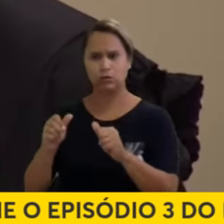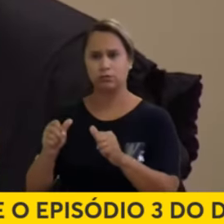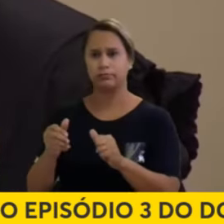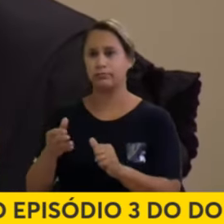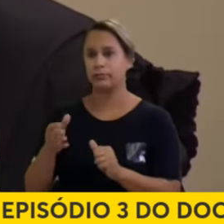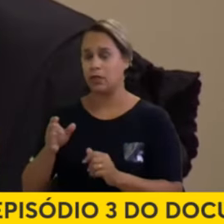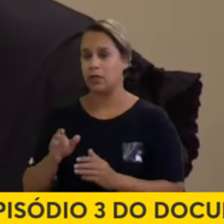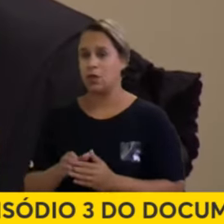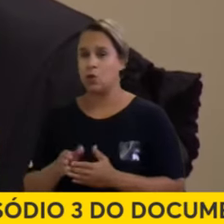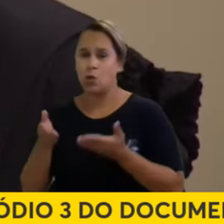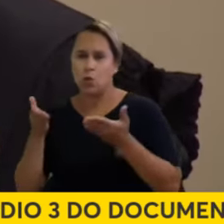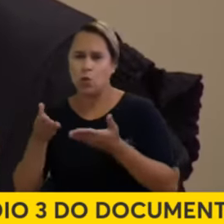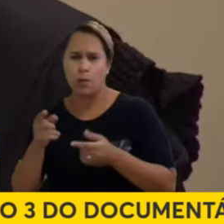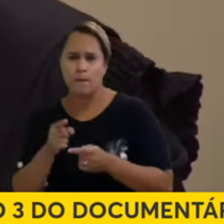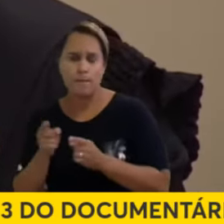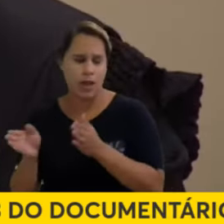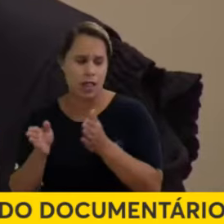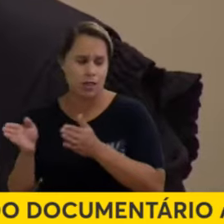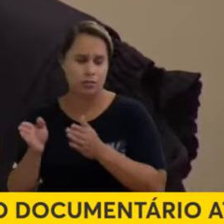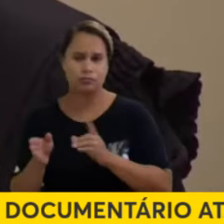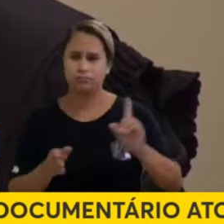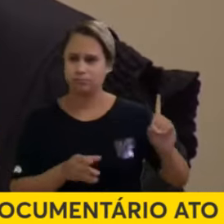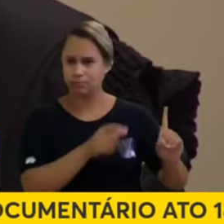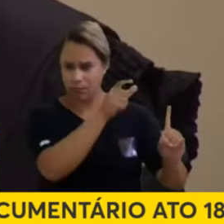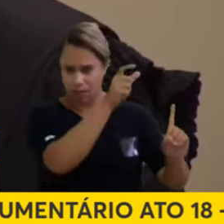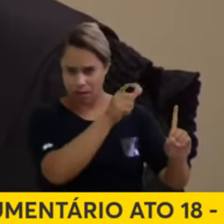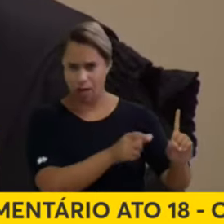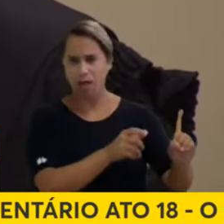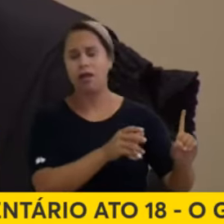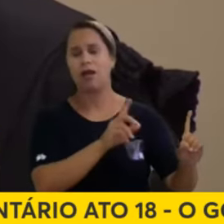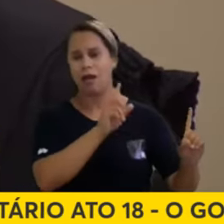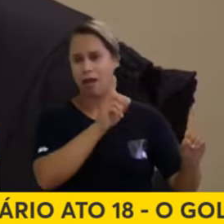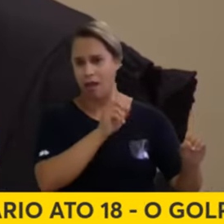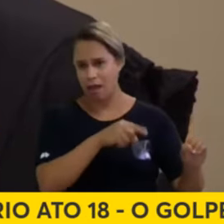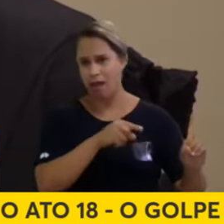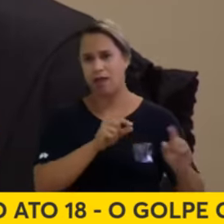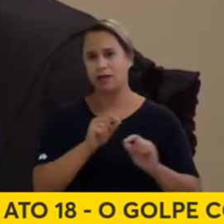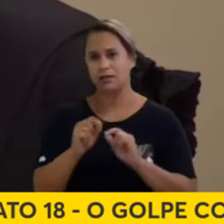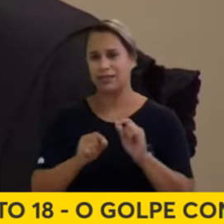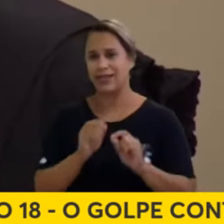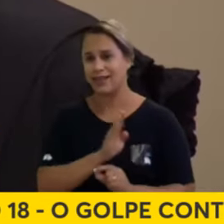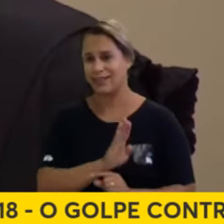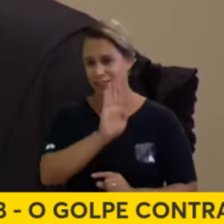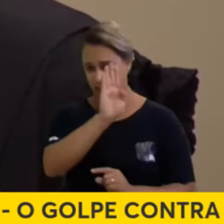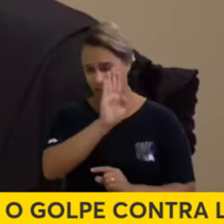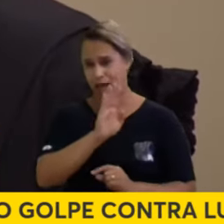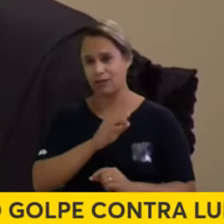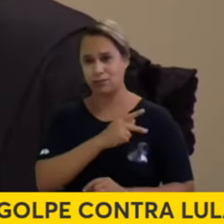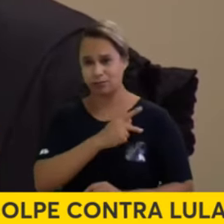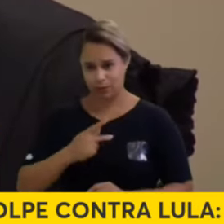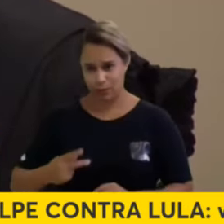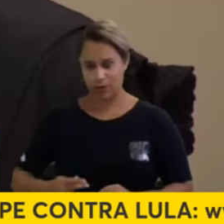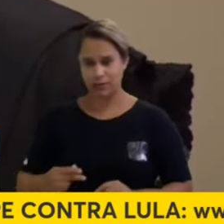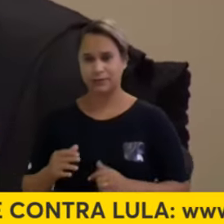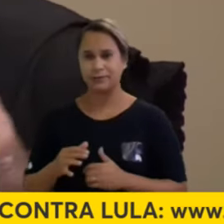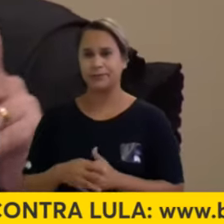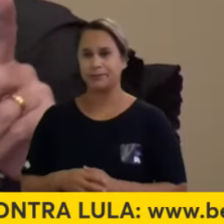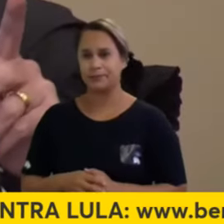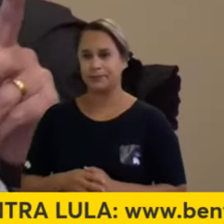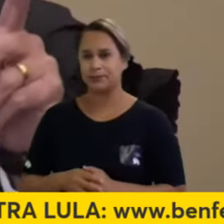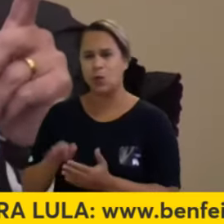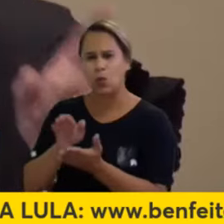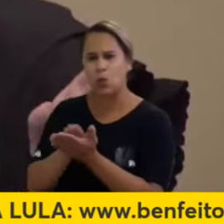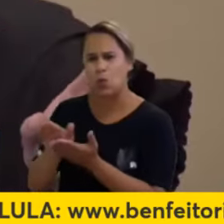pré-candidato à presidência da república daí então para se verificar se houve excesso naquele momento os gastos a serem levados em consideração os de